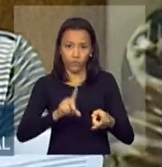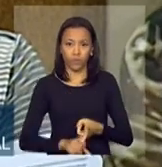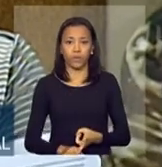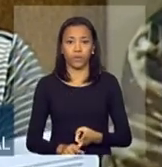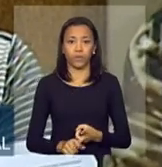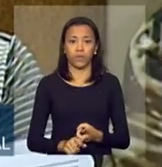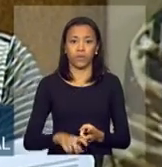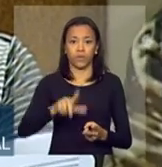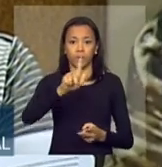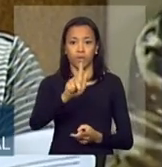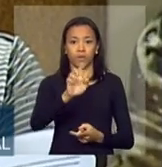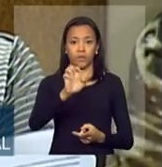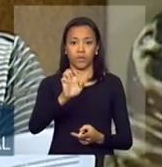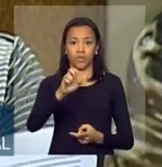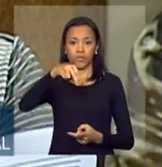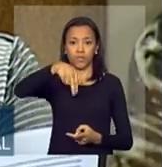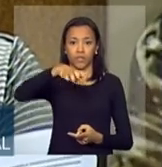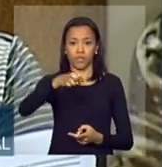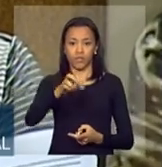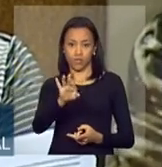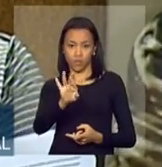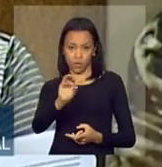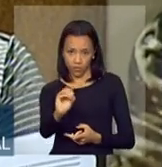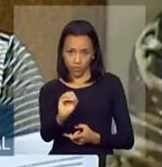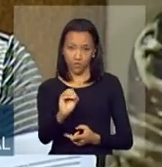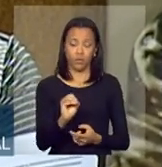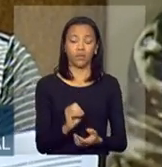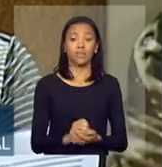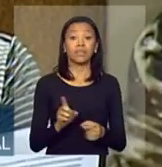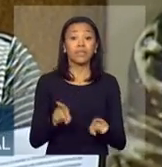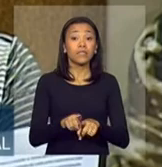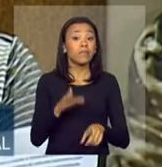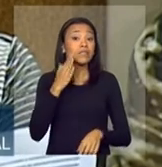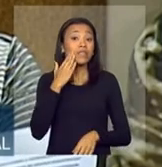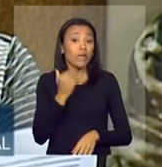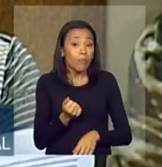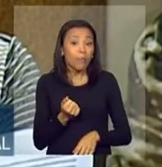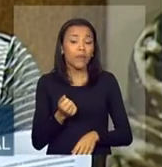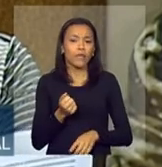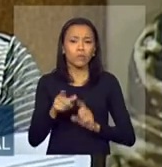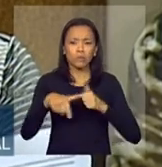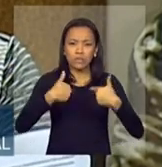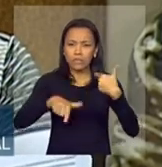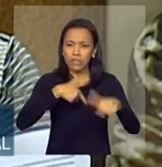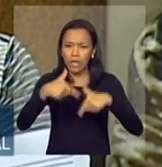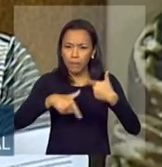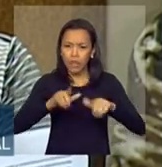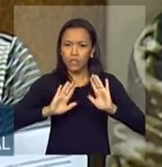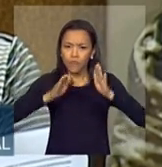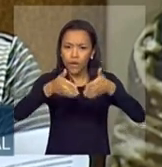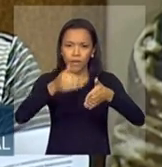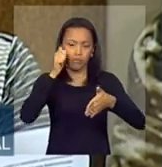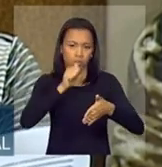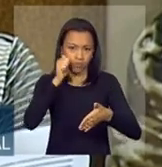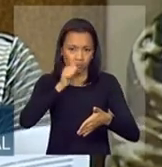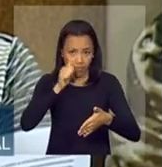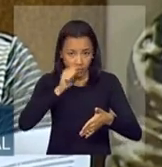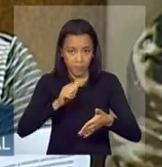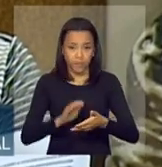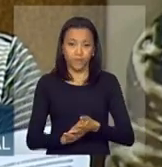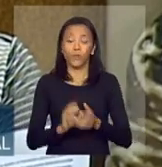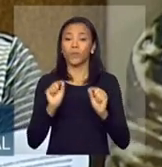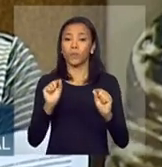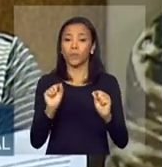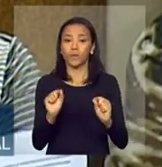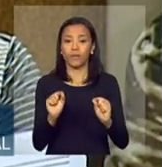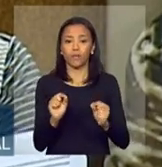do gênero. Reconhecimento das ações concretas no plano de ação para as mulheres. Ações de